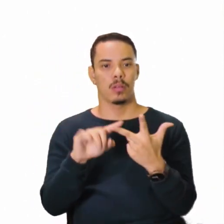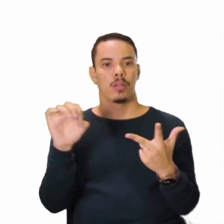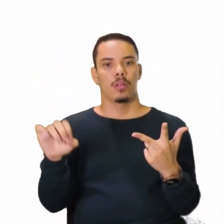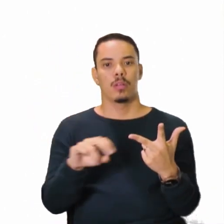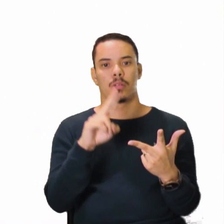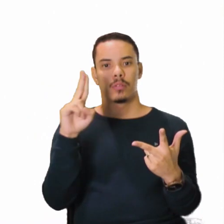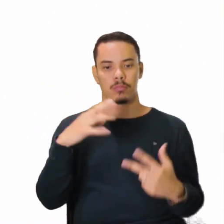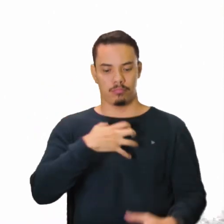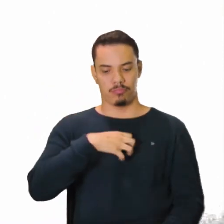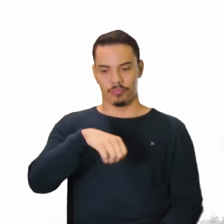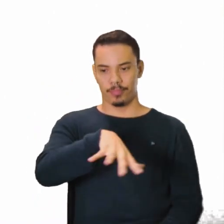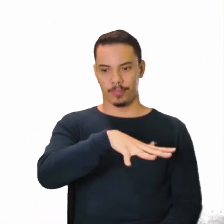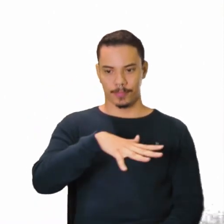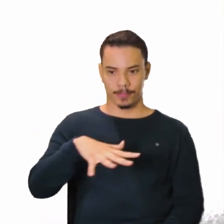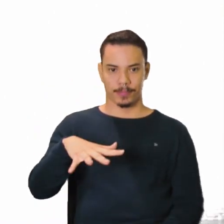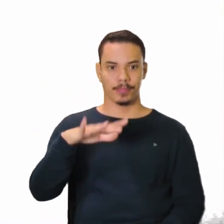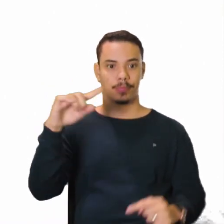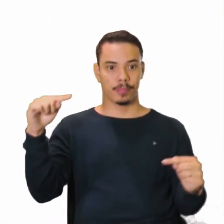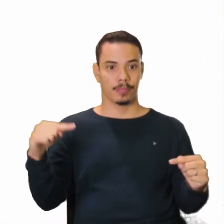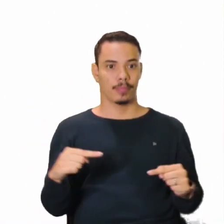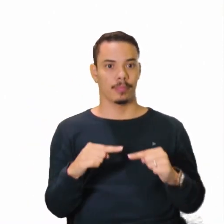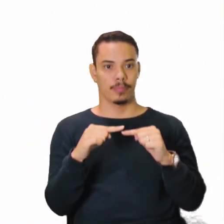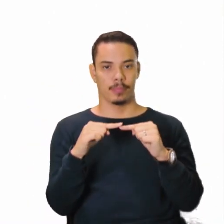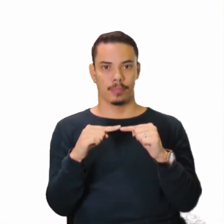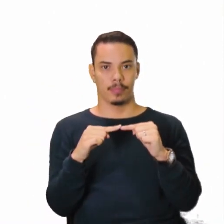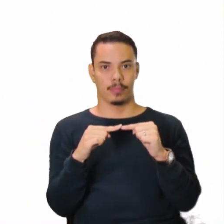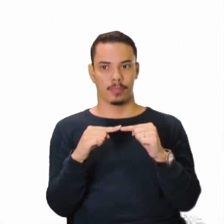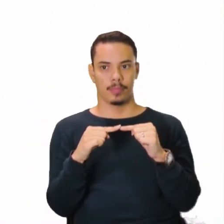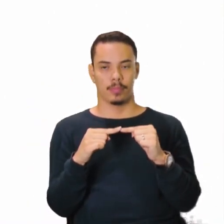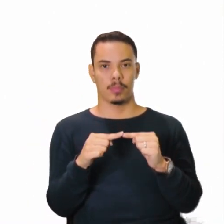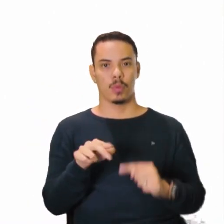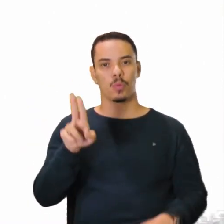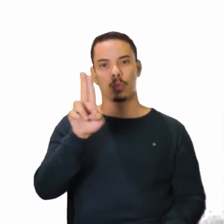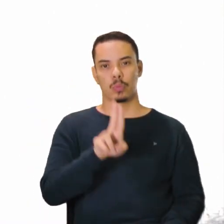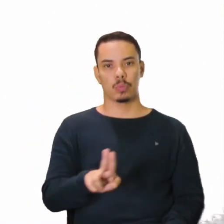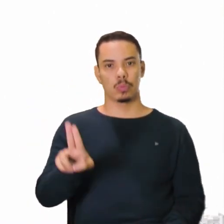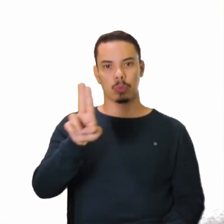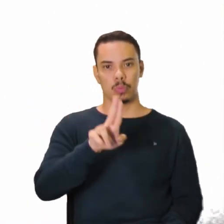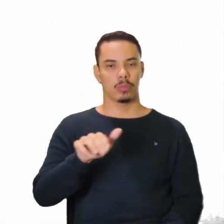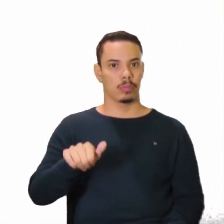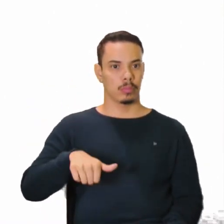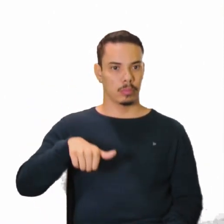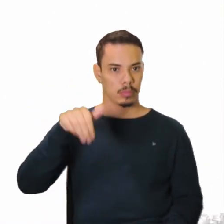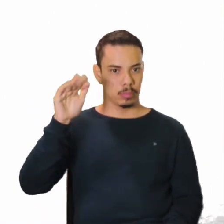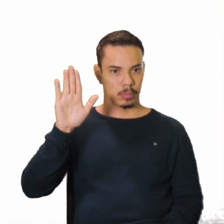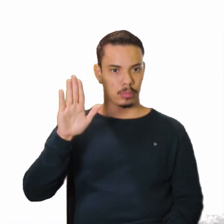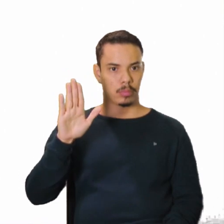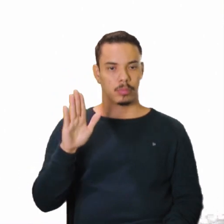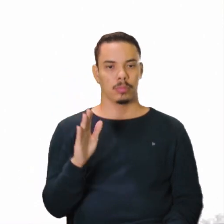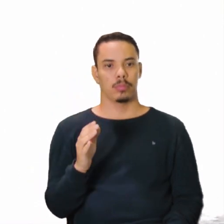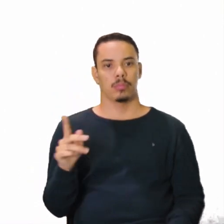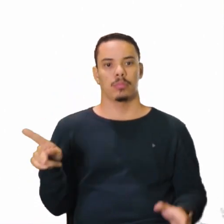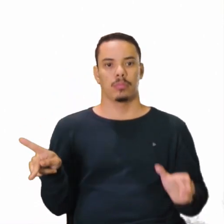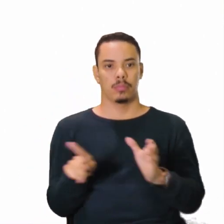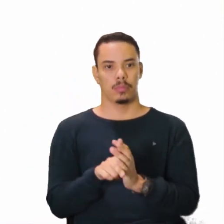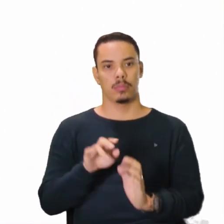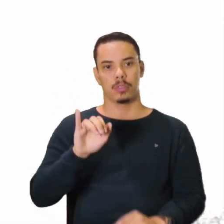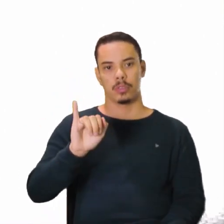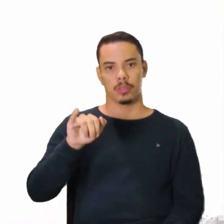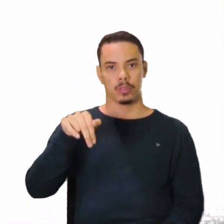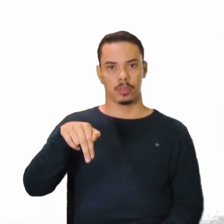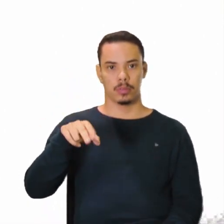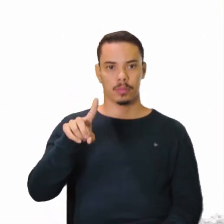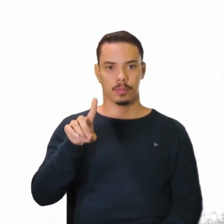eles estão mais, vamos dizer, usuais, né? No modo indicativo, mas também